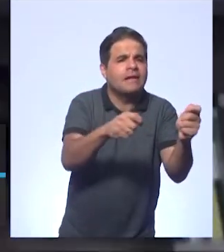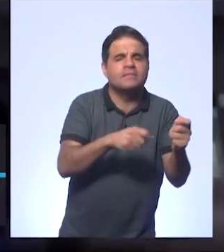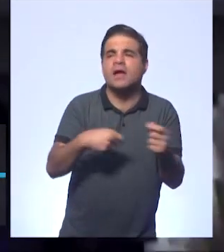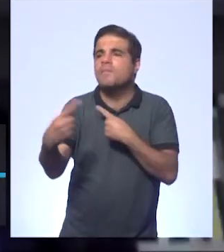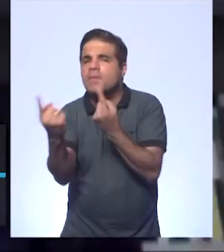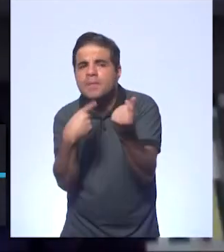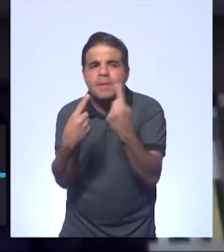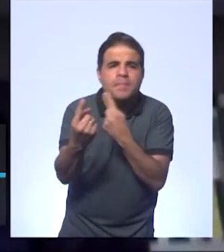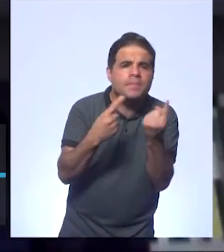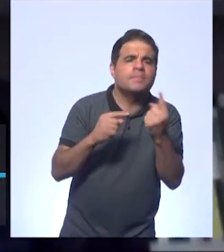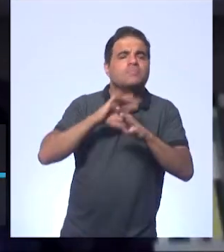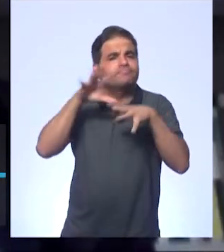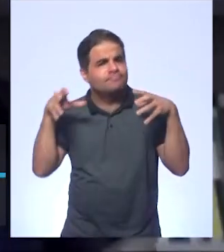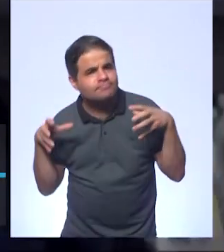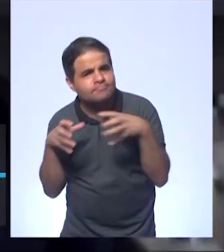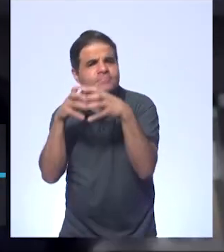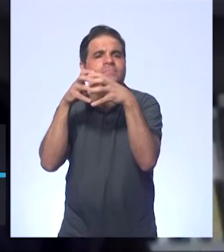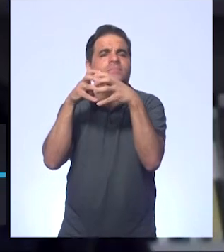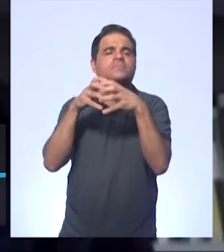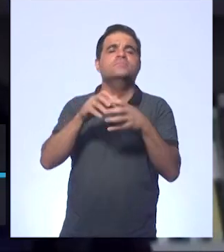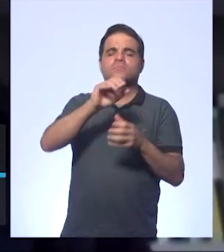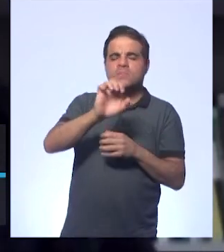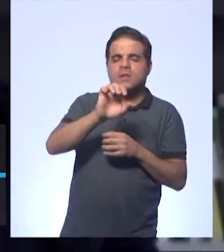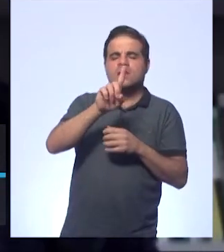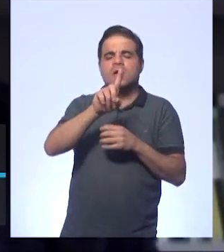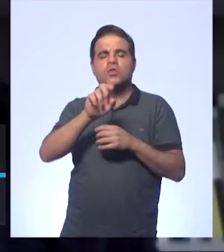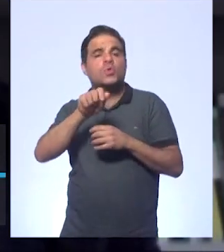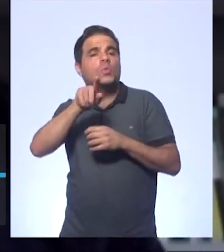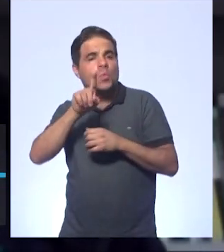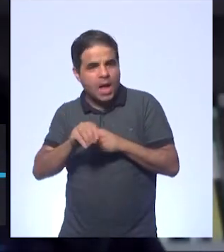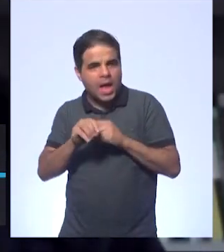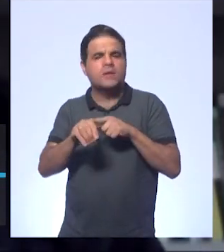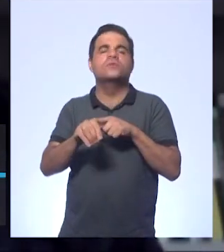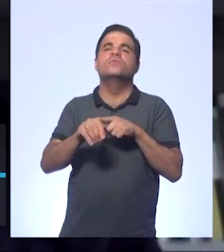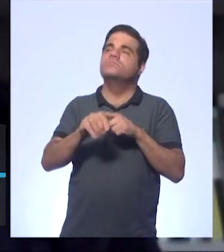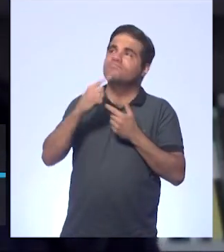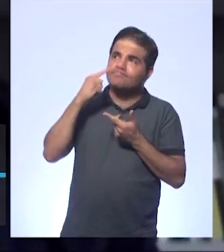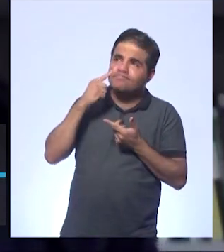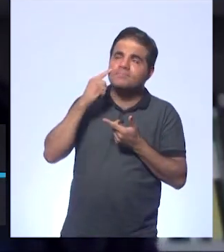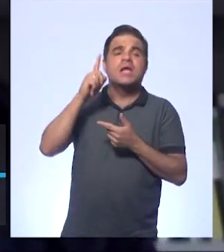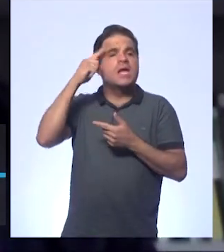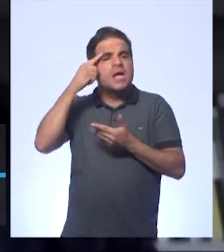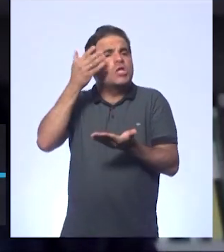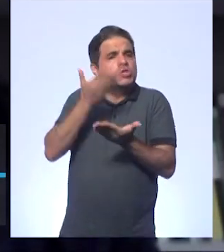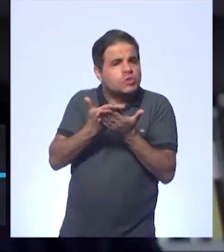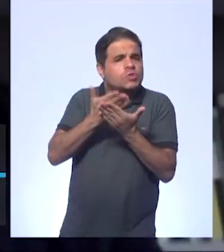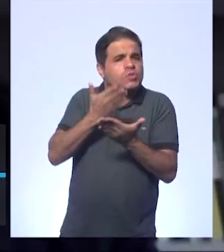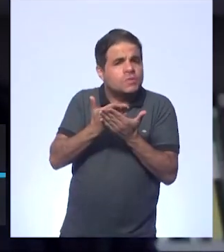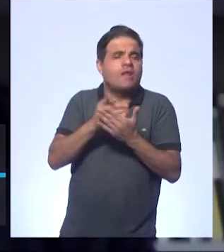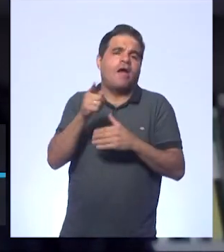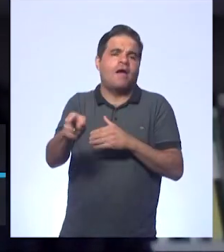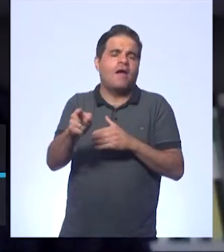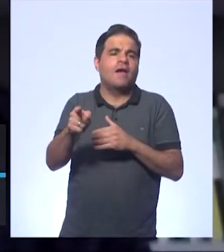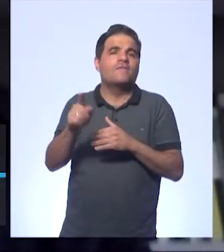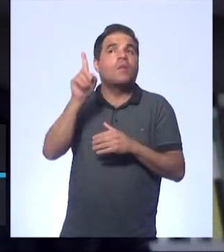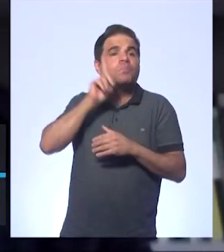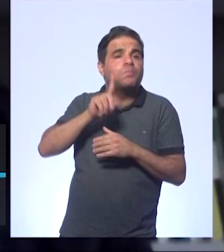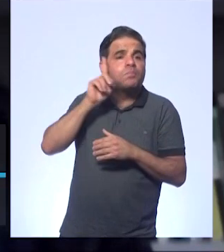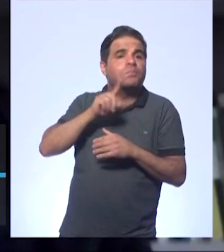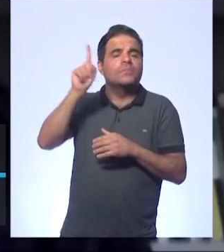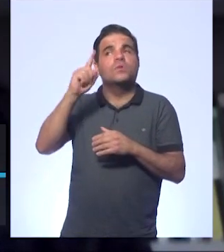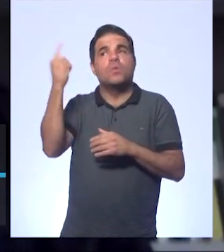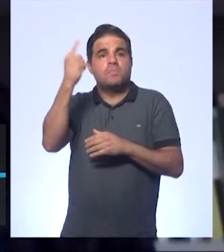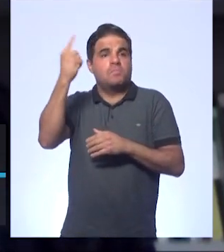uma conversa em todas as tribos. Então, o Eduardo Chivambo Mondlane, na ocasião, ele estudava nos Estados Unidos, o